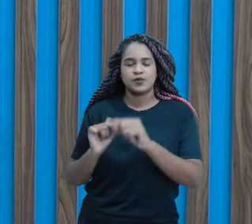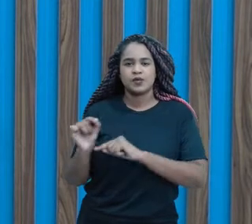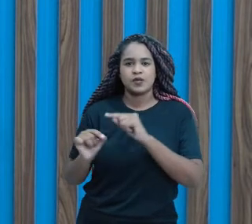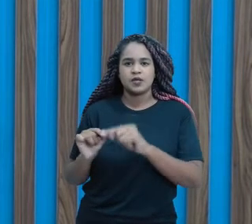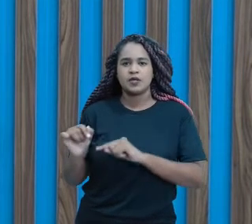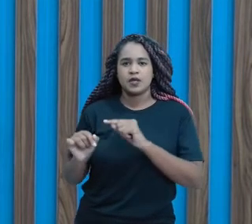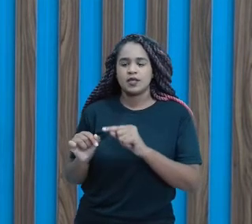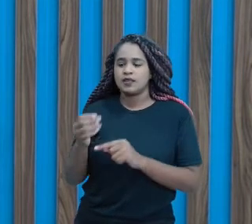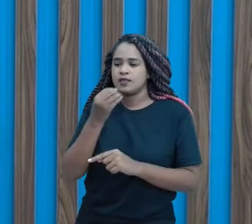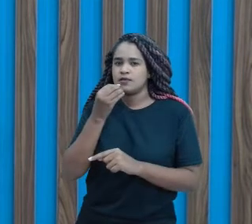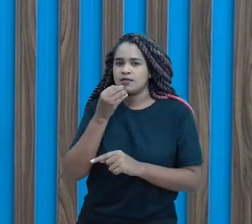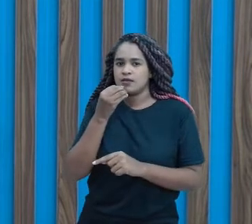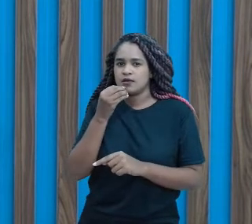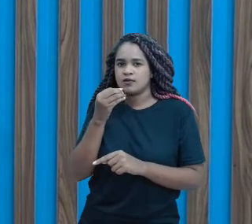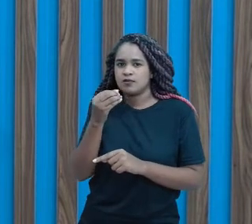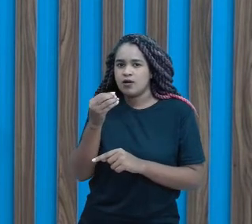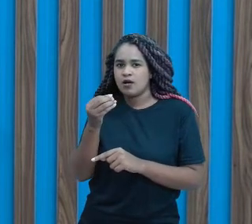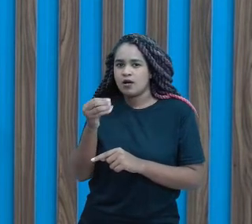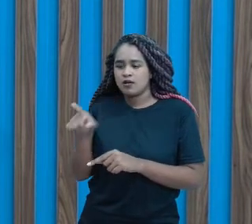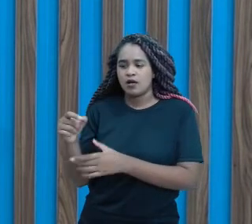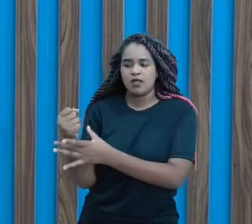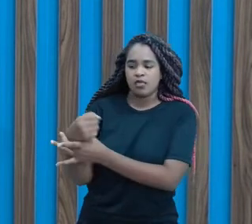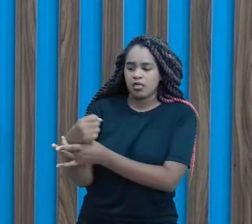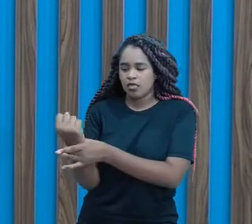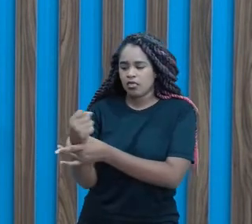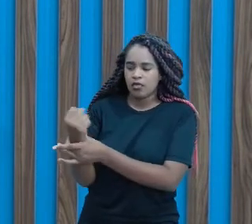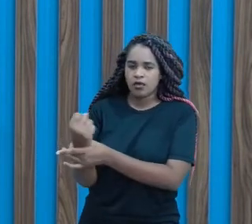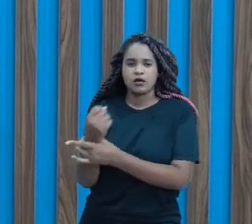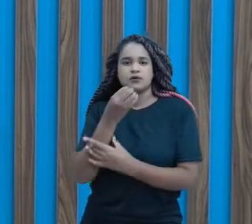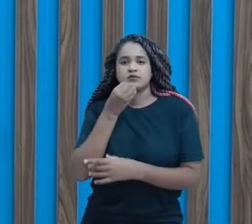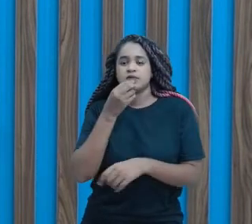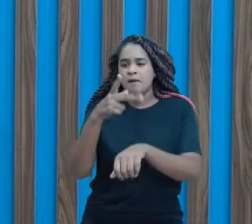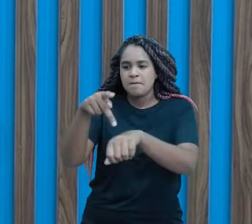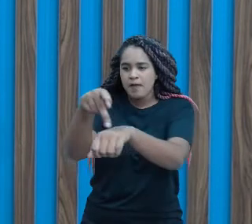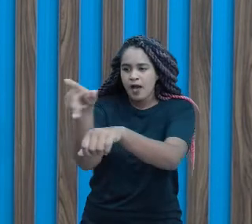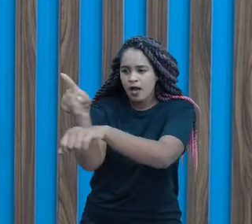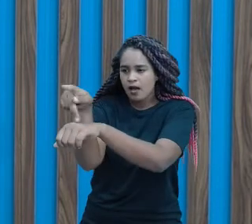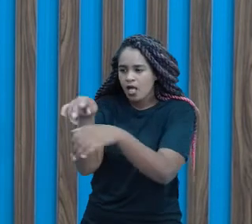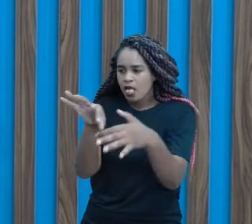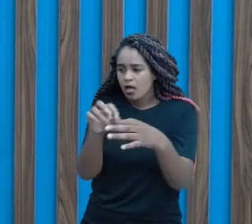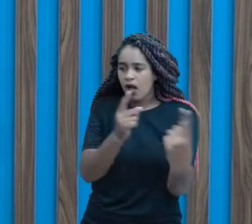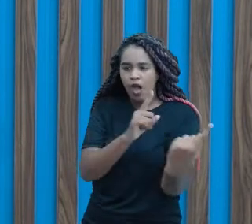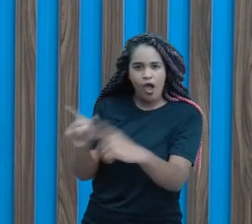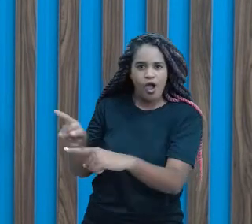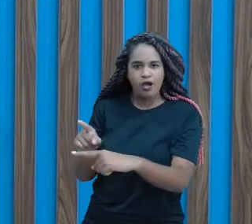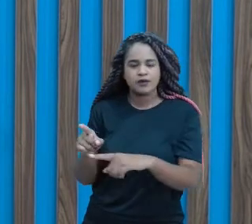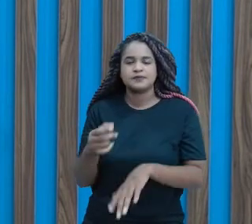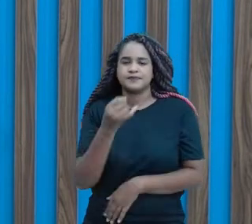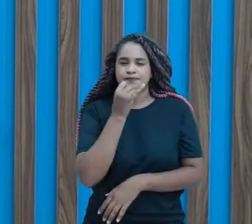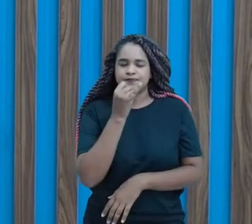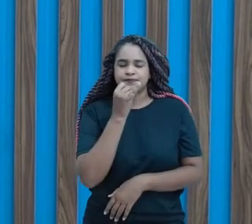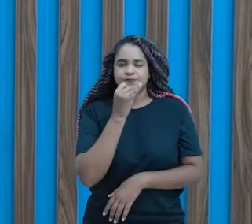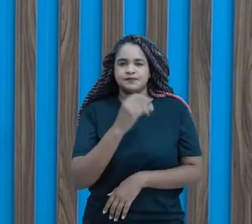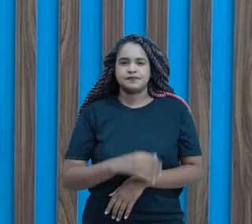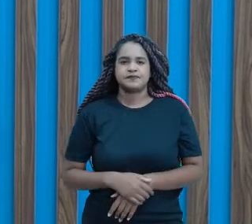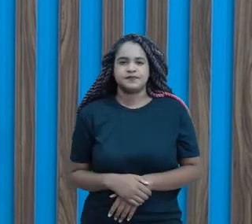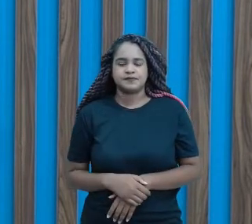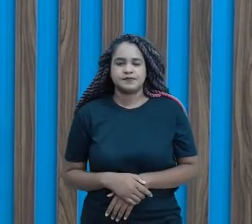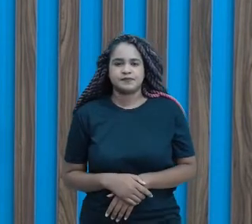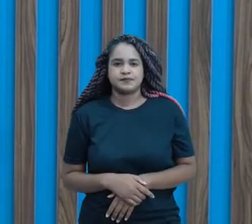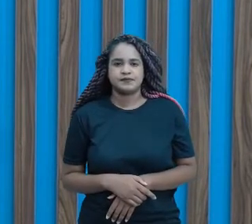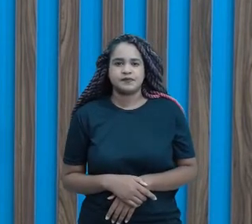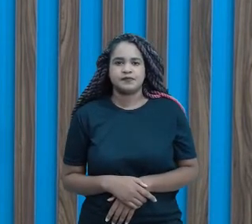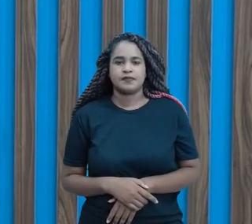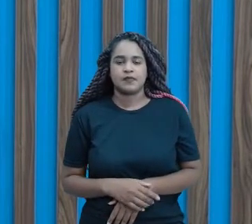para desestabilização de aliados, né? Vizinhos desses inimigos, né? Então a gente poderia citar, por exemplo, a questão